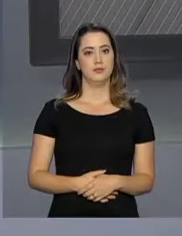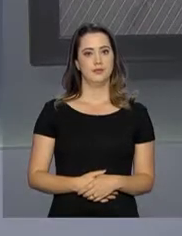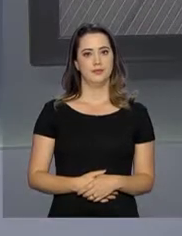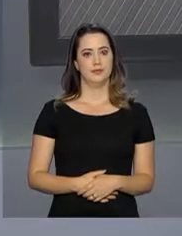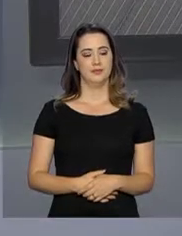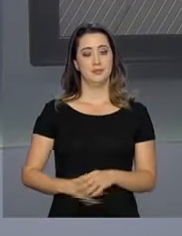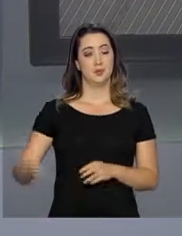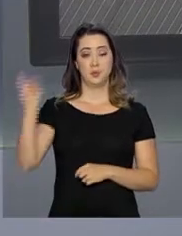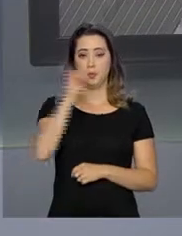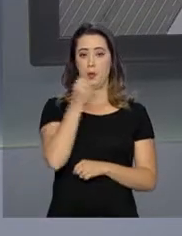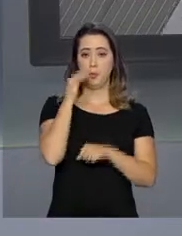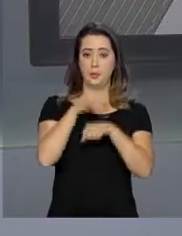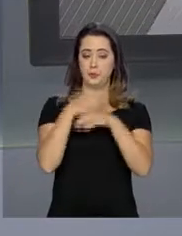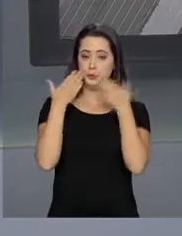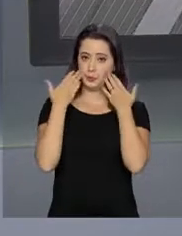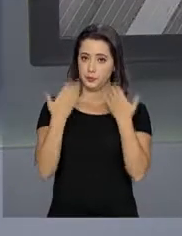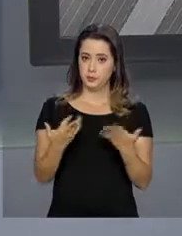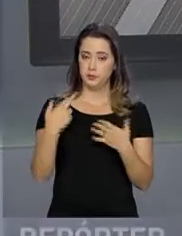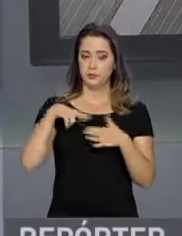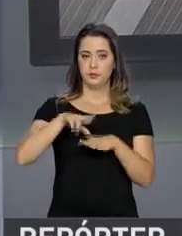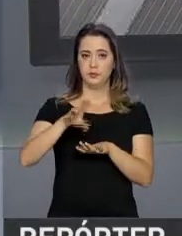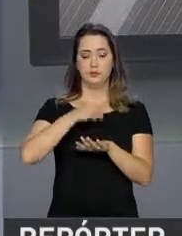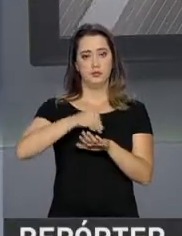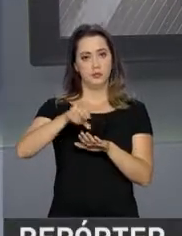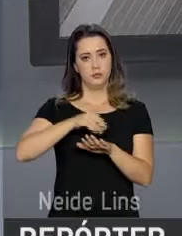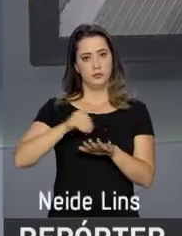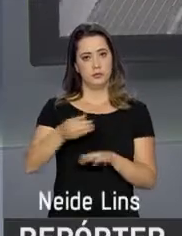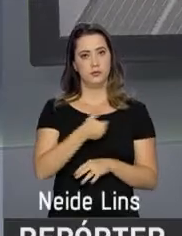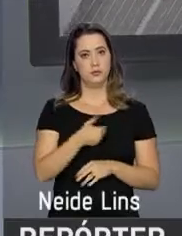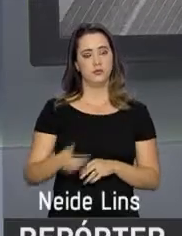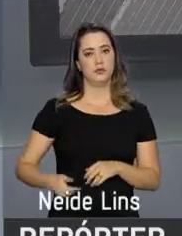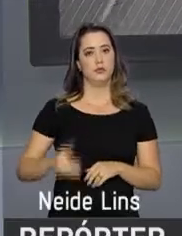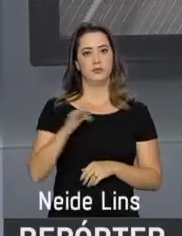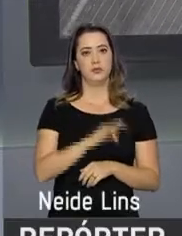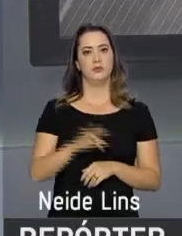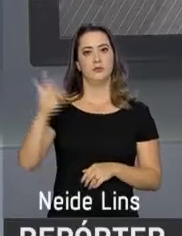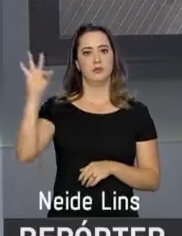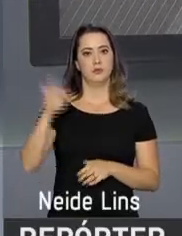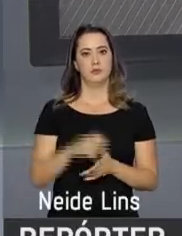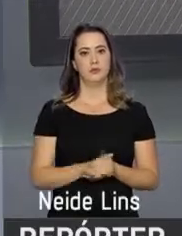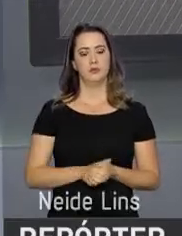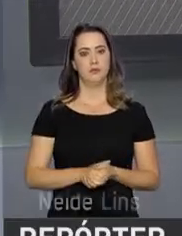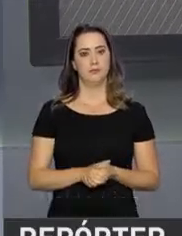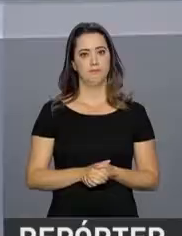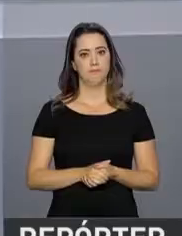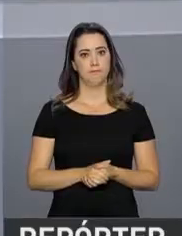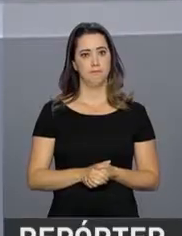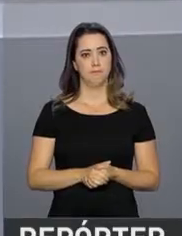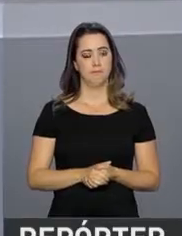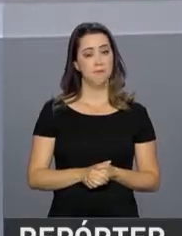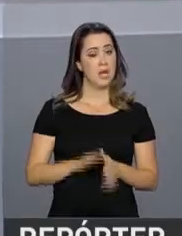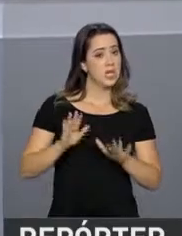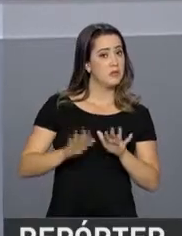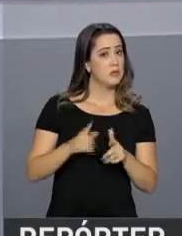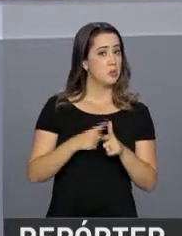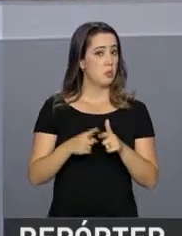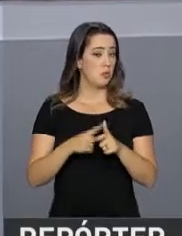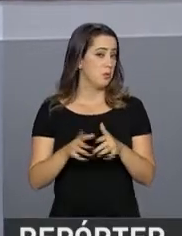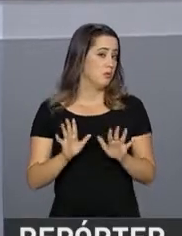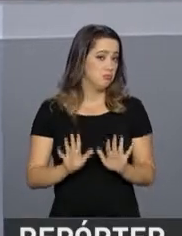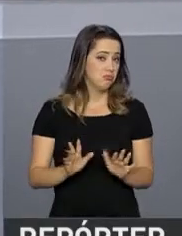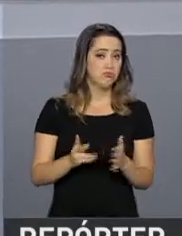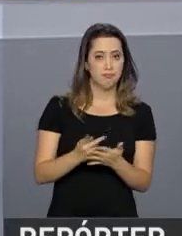olá boa noite estamos de volta com repórter nbr e as notícias do governo federal imprevistos acontecem